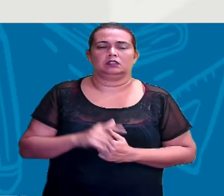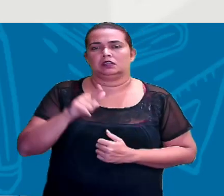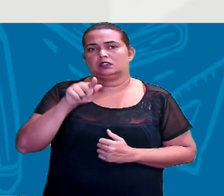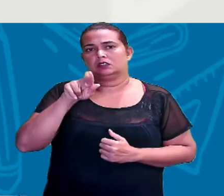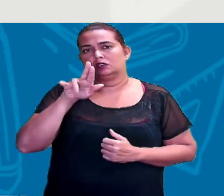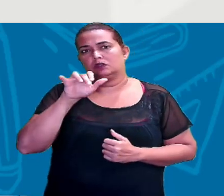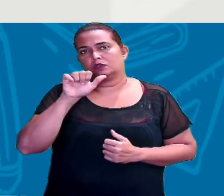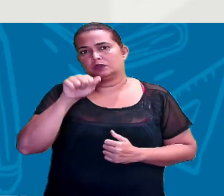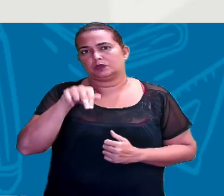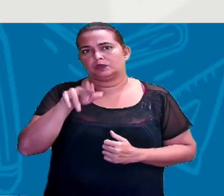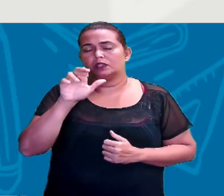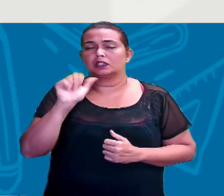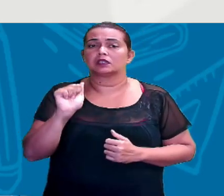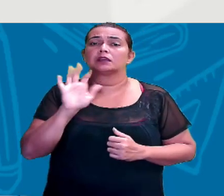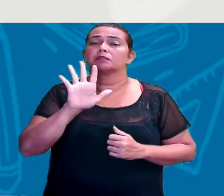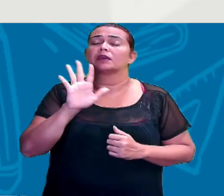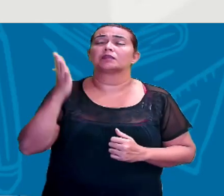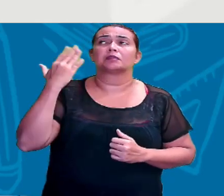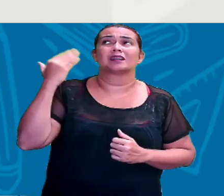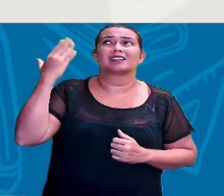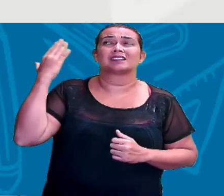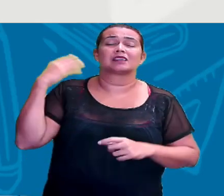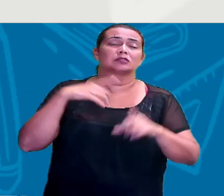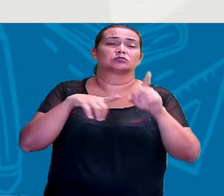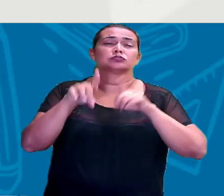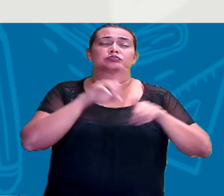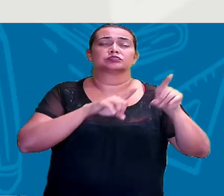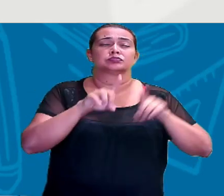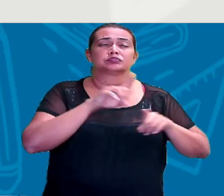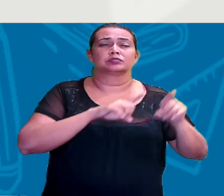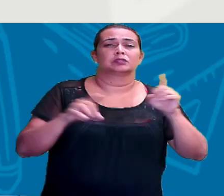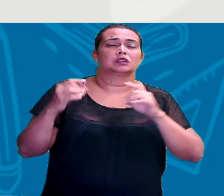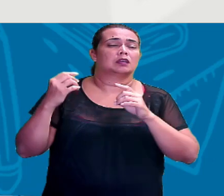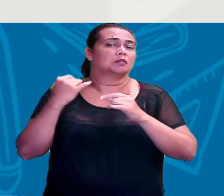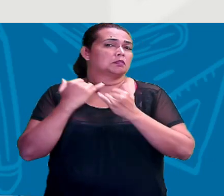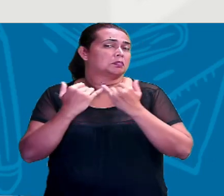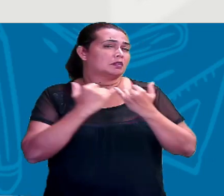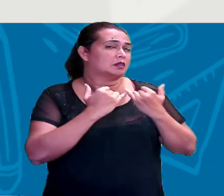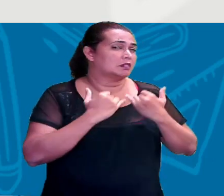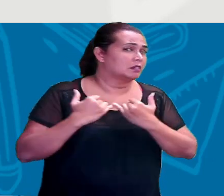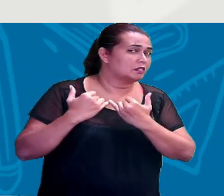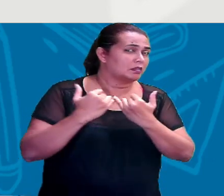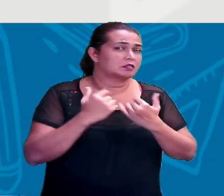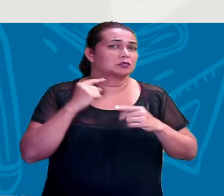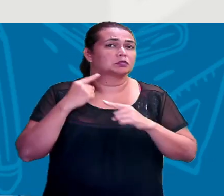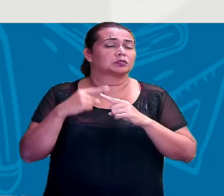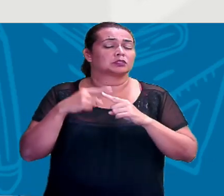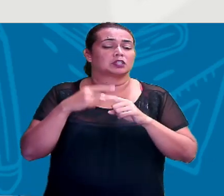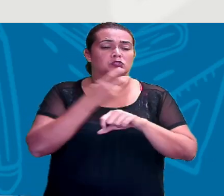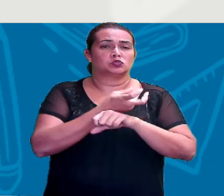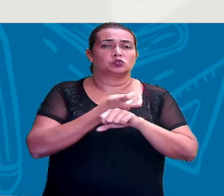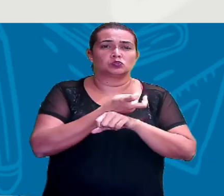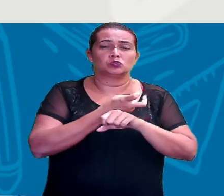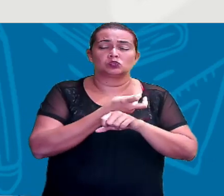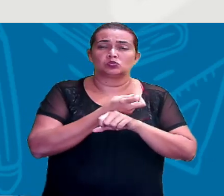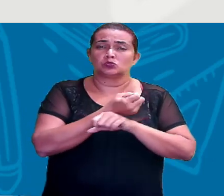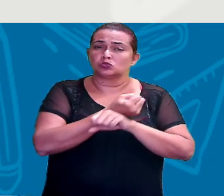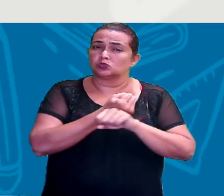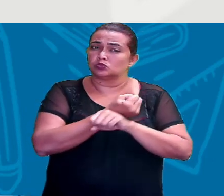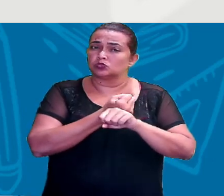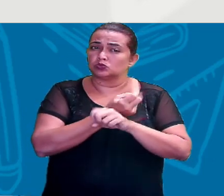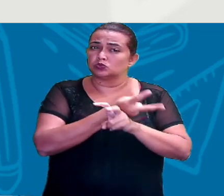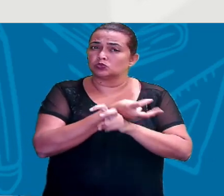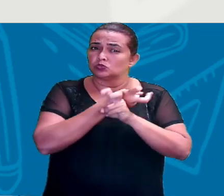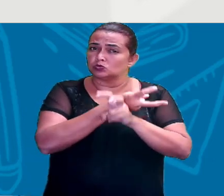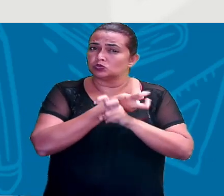o passado colonial deles é comum, eles foram colônia de exploração, então por isso eles também